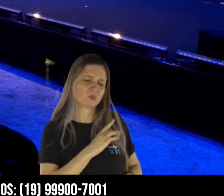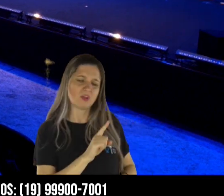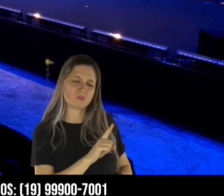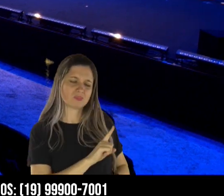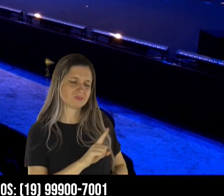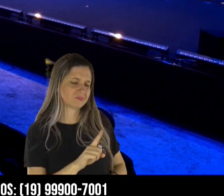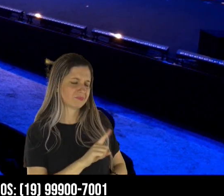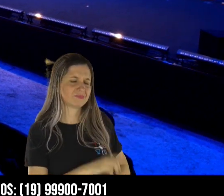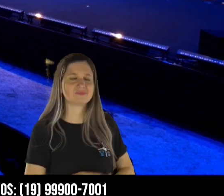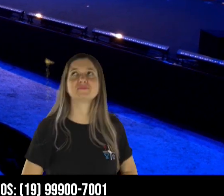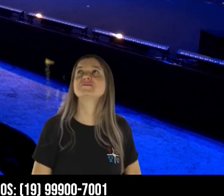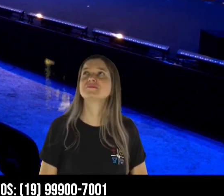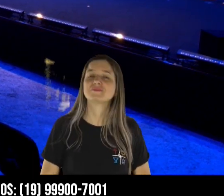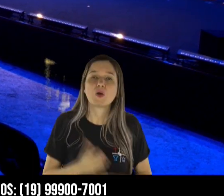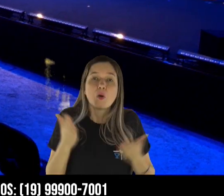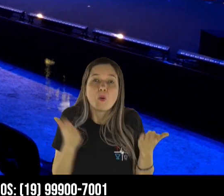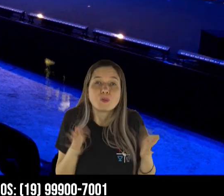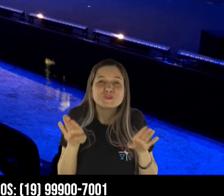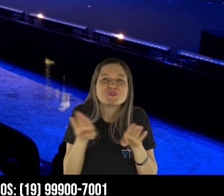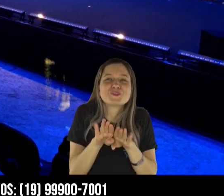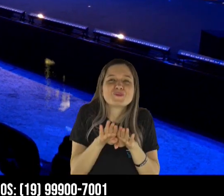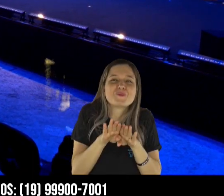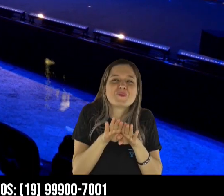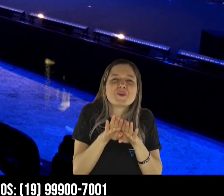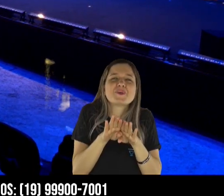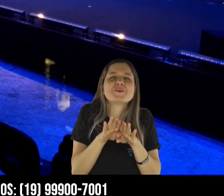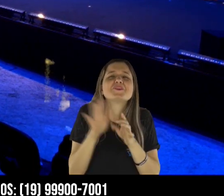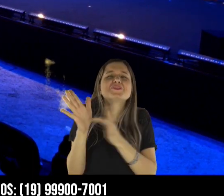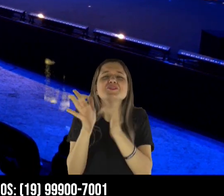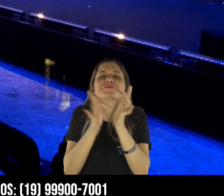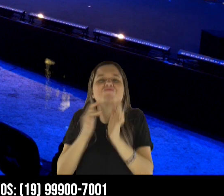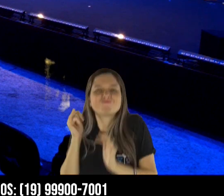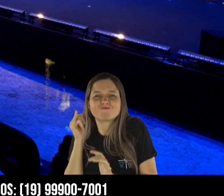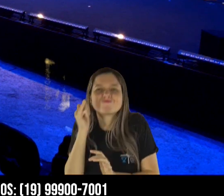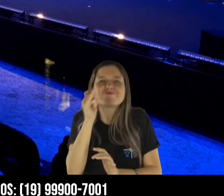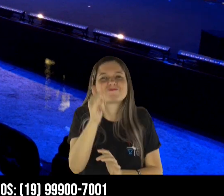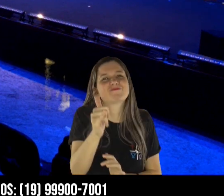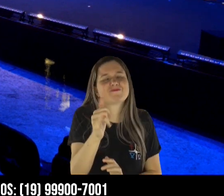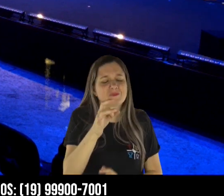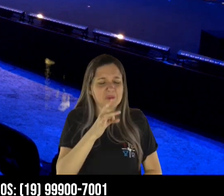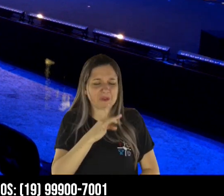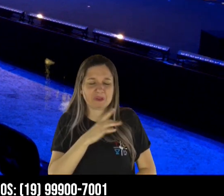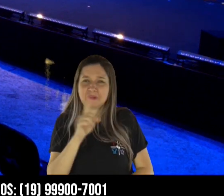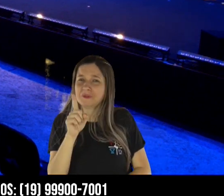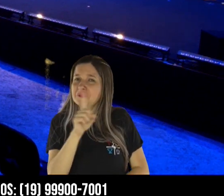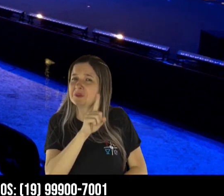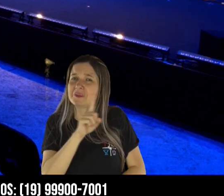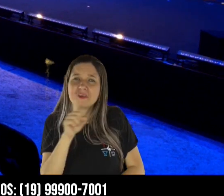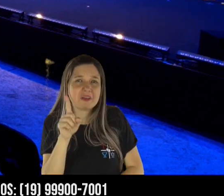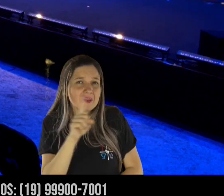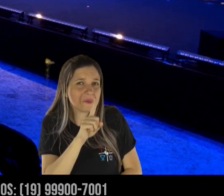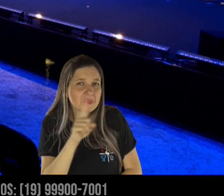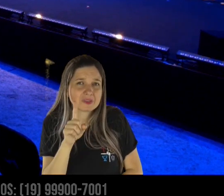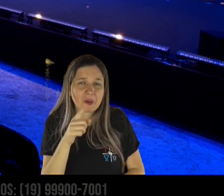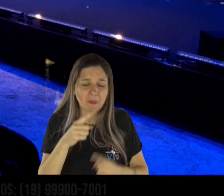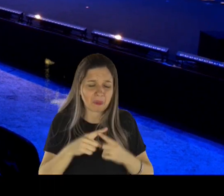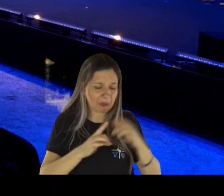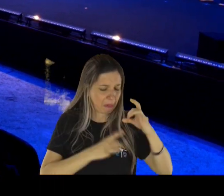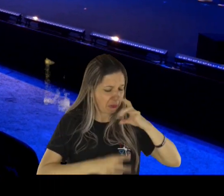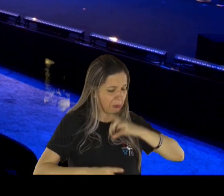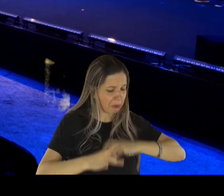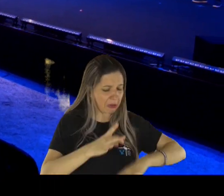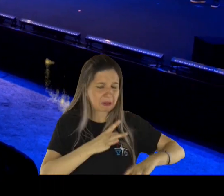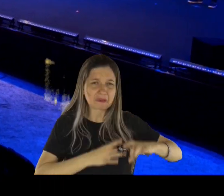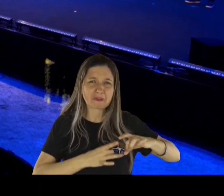Que é o que Jesus está dizendo para mim e para você nessa manhã, não temas. Que o temor tem invadido o coração de muitas pessoas. Pessoas